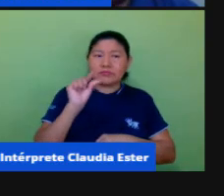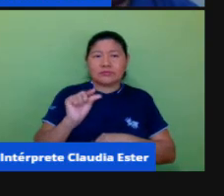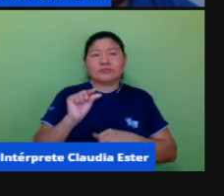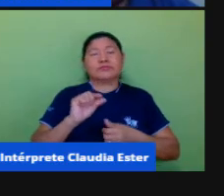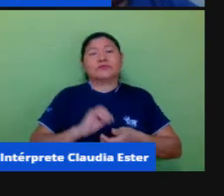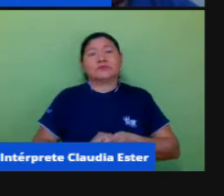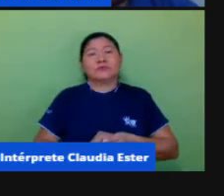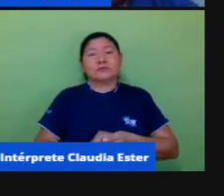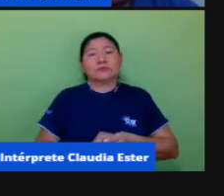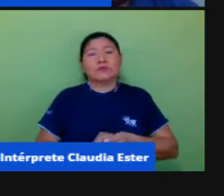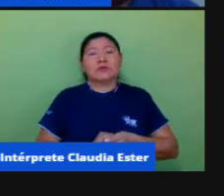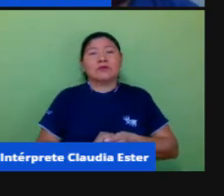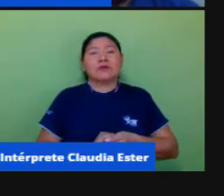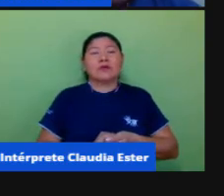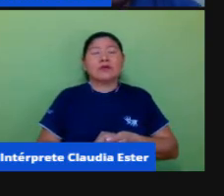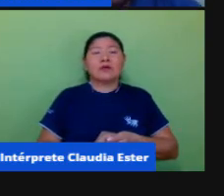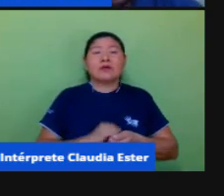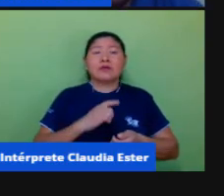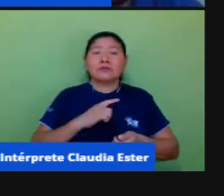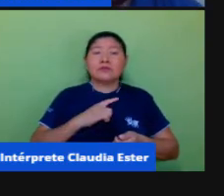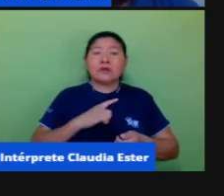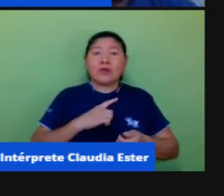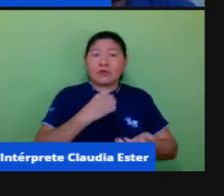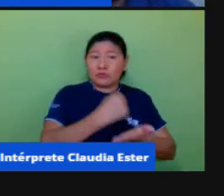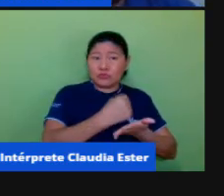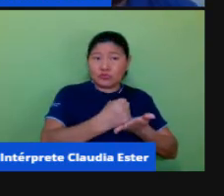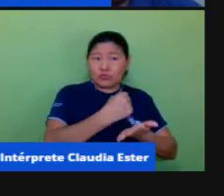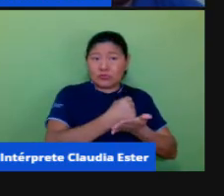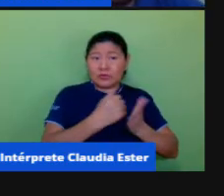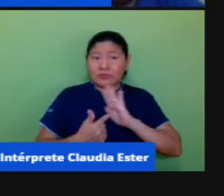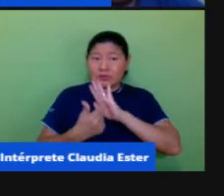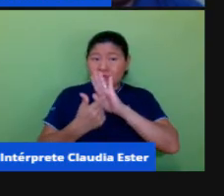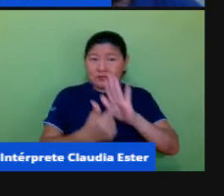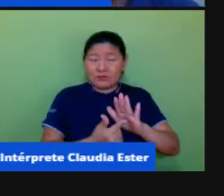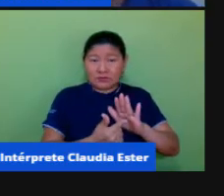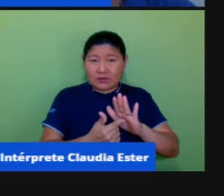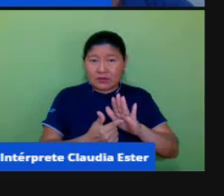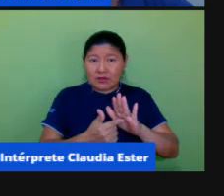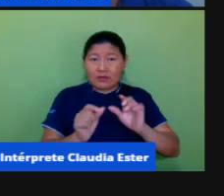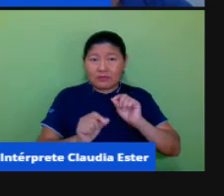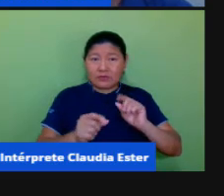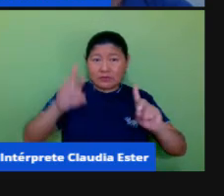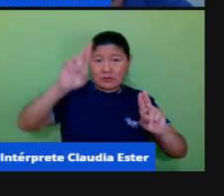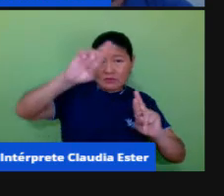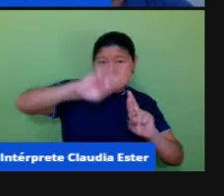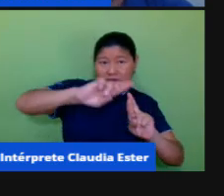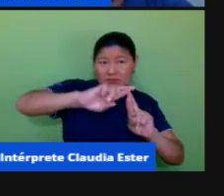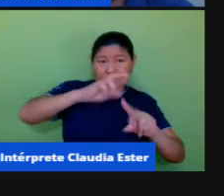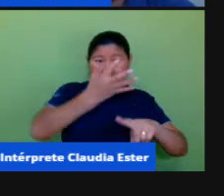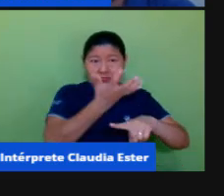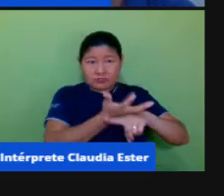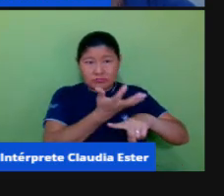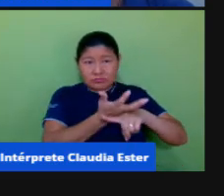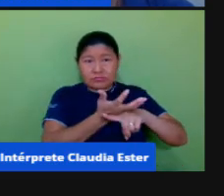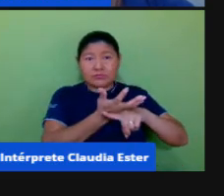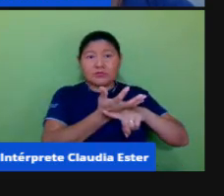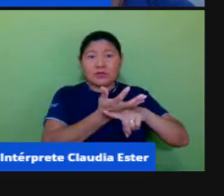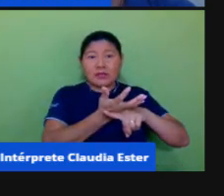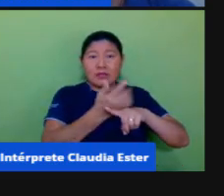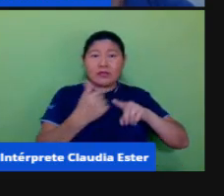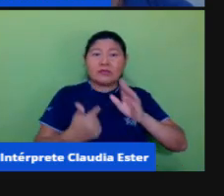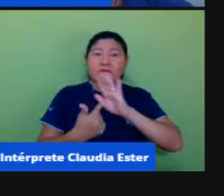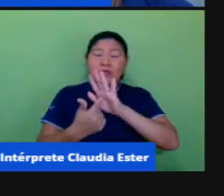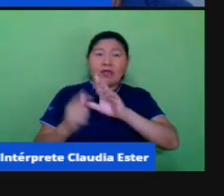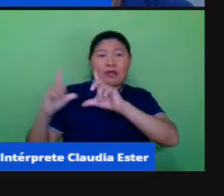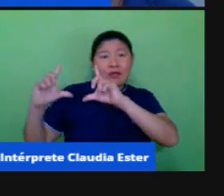Então, dentro dos nossos documentos, né, dentro da Base Nacional Comum Curricular e do referencial que nós trouxemos a imagem,